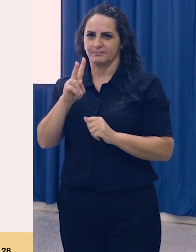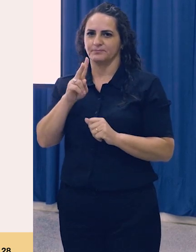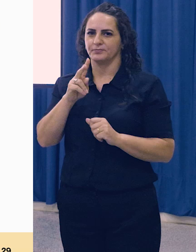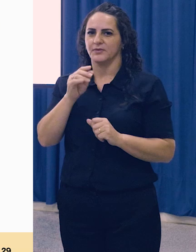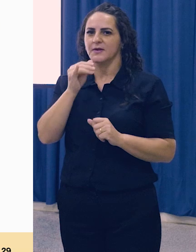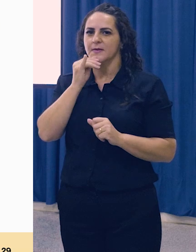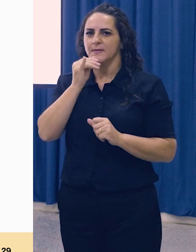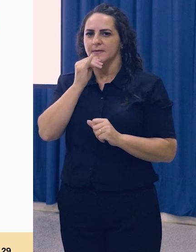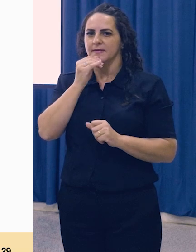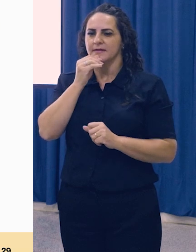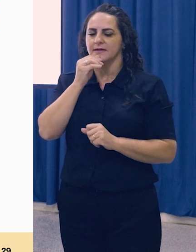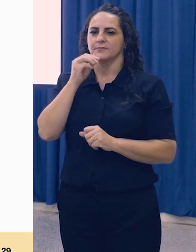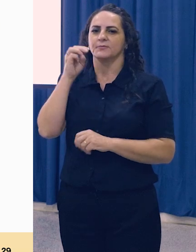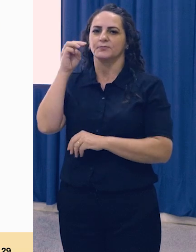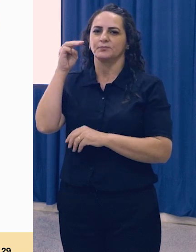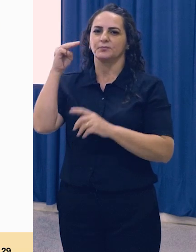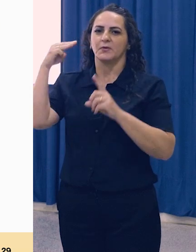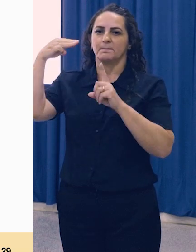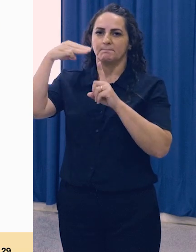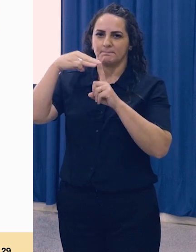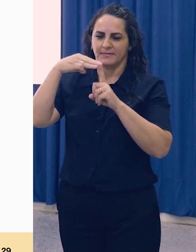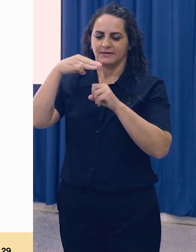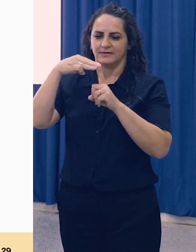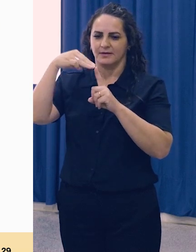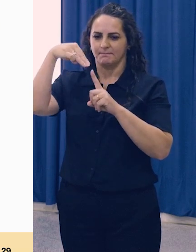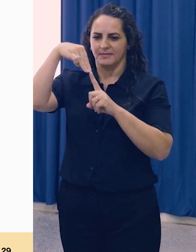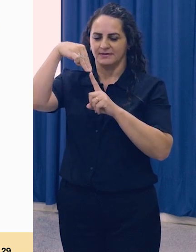McDonald's colocou numa rua bem movimentada,